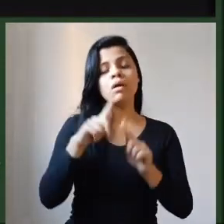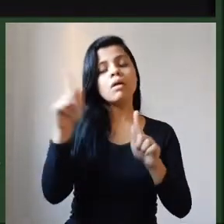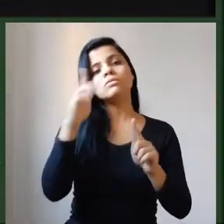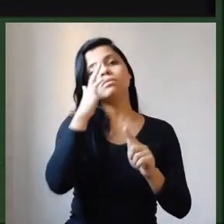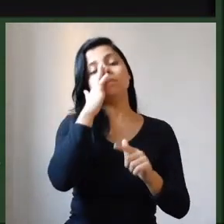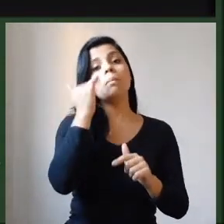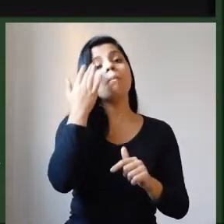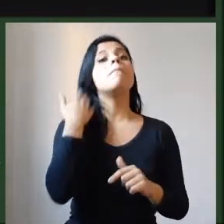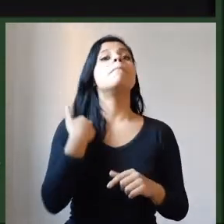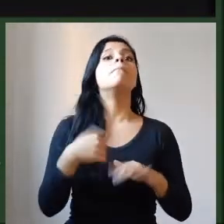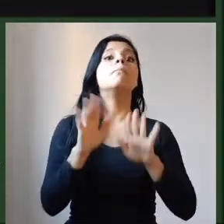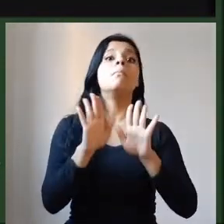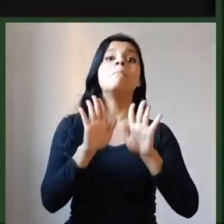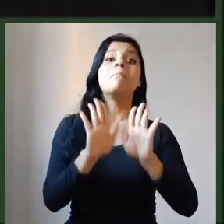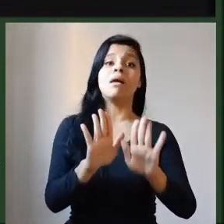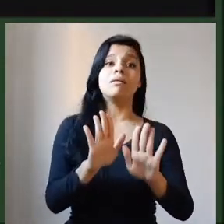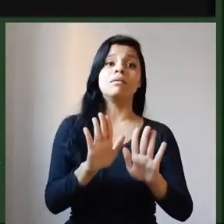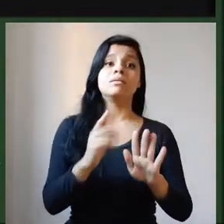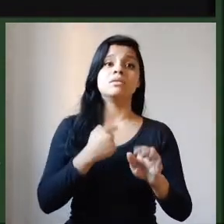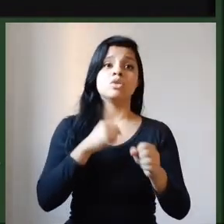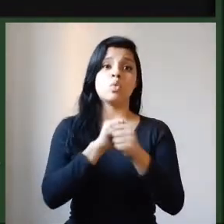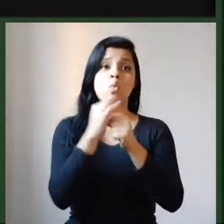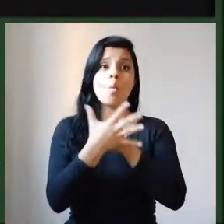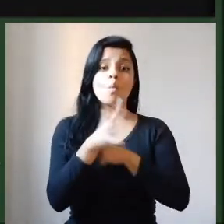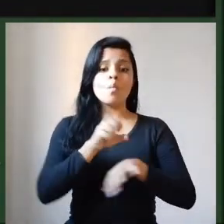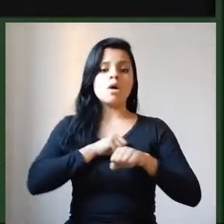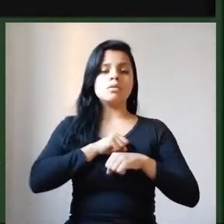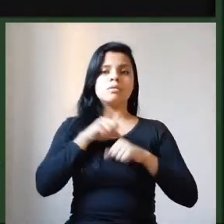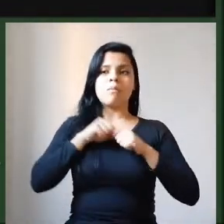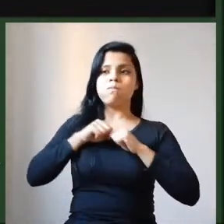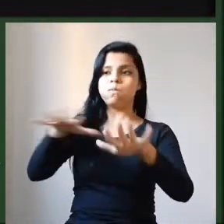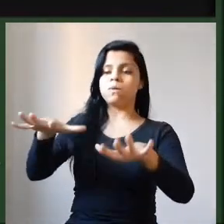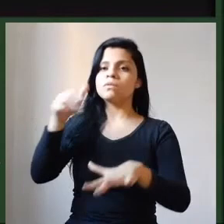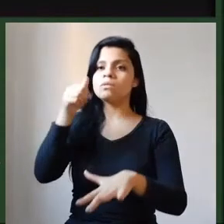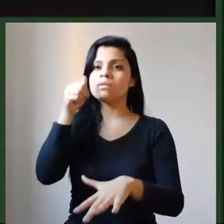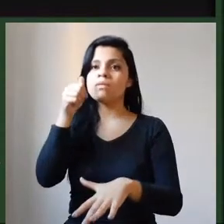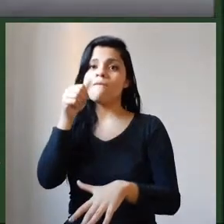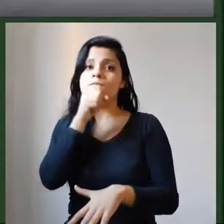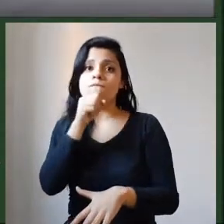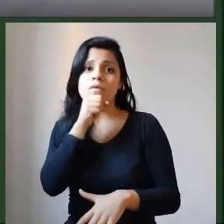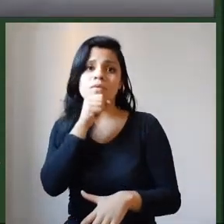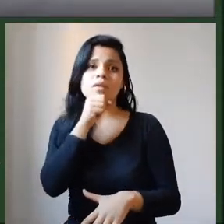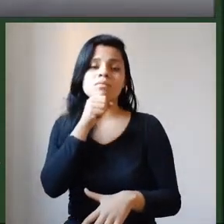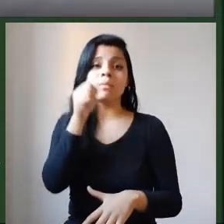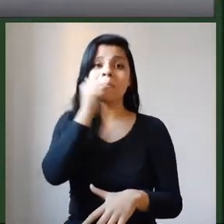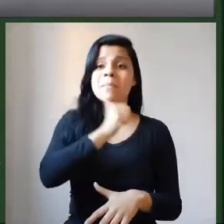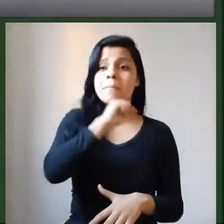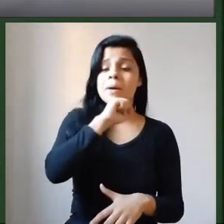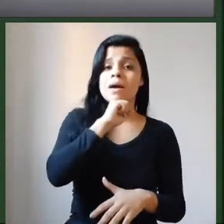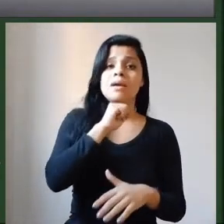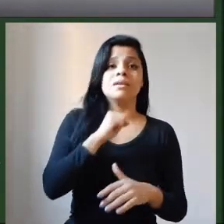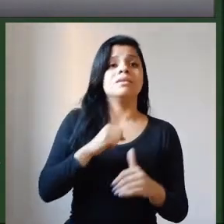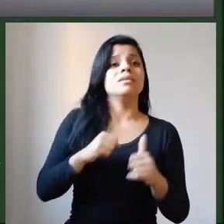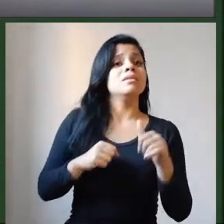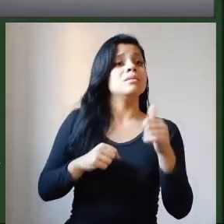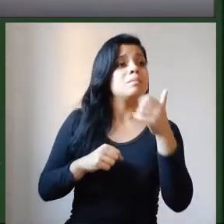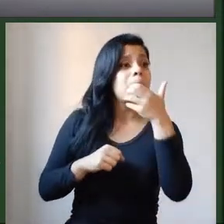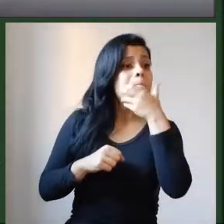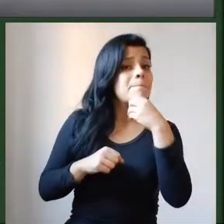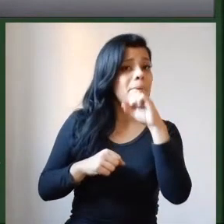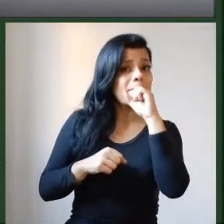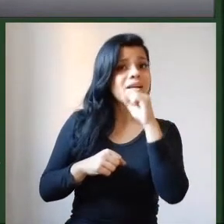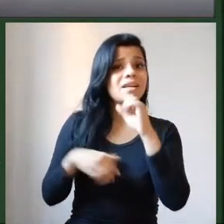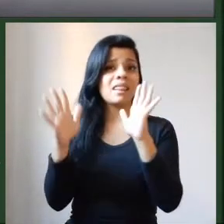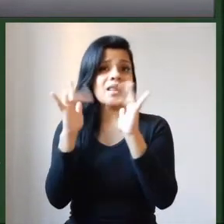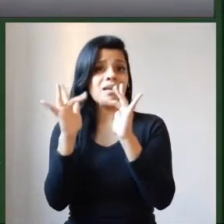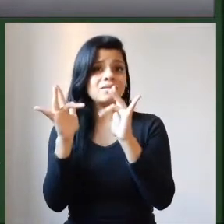pai, enfim, para minha namorada e para as outras pessoas e por aí em diante, né? Bom, Luca, uma última pergunta para